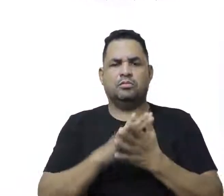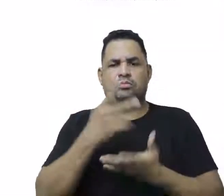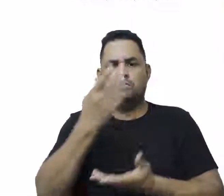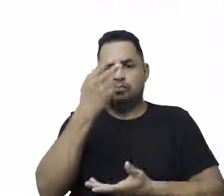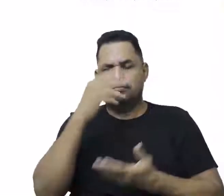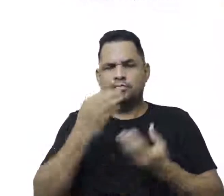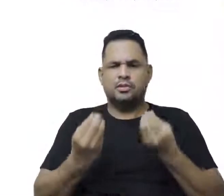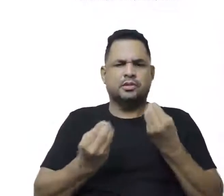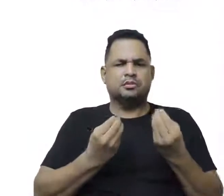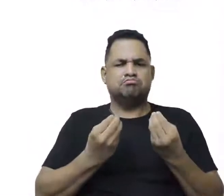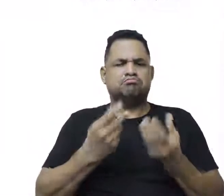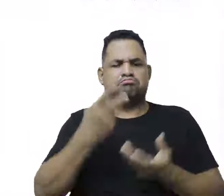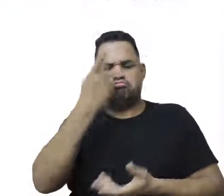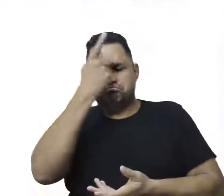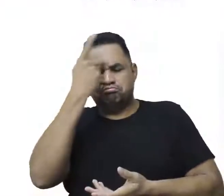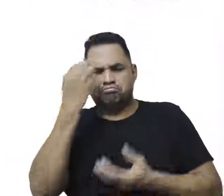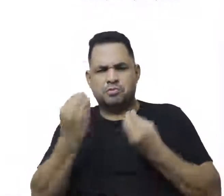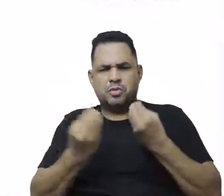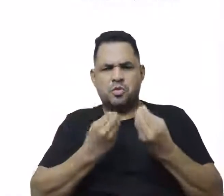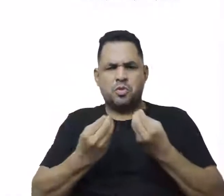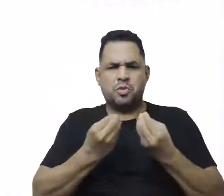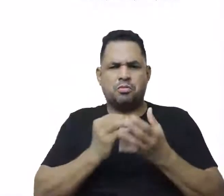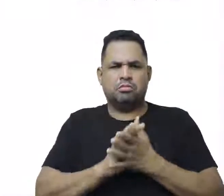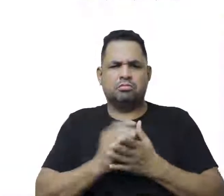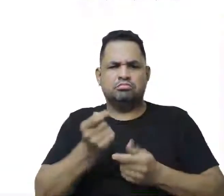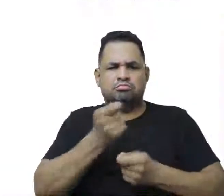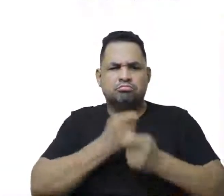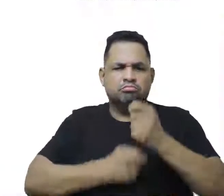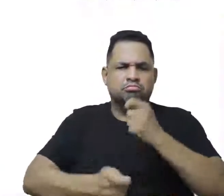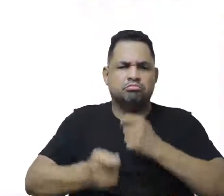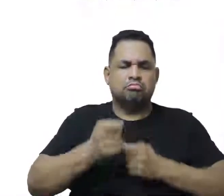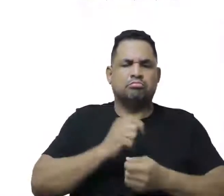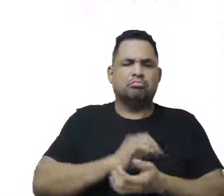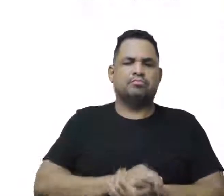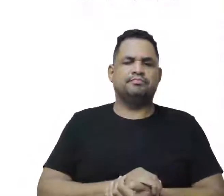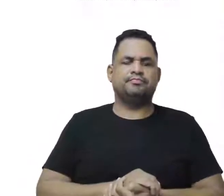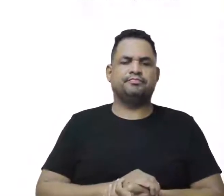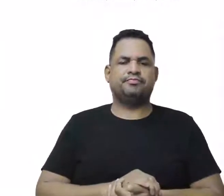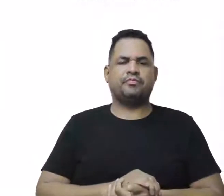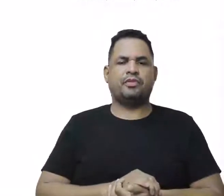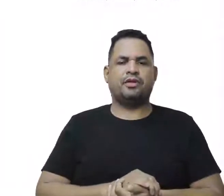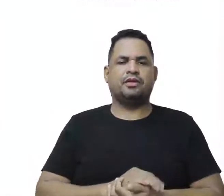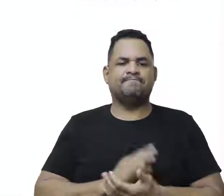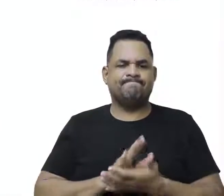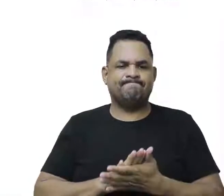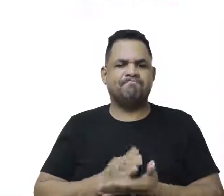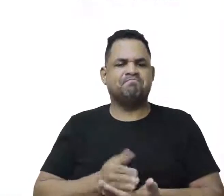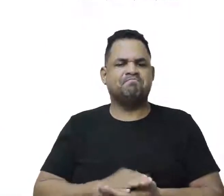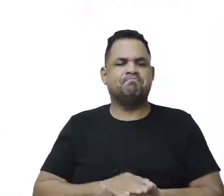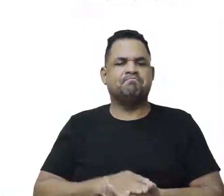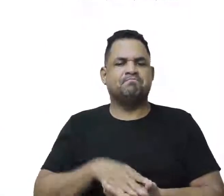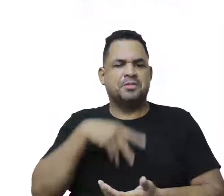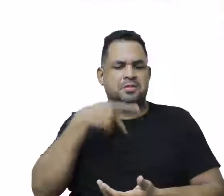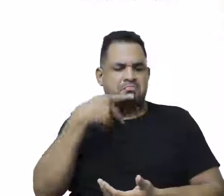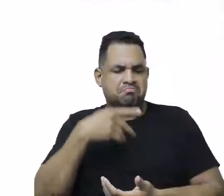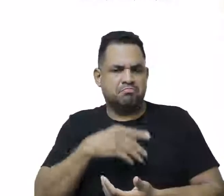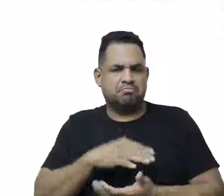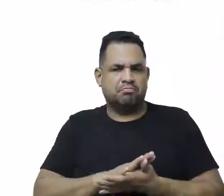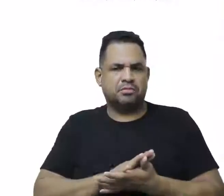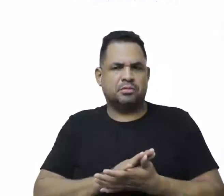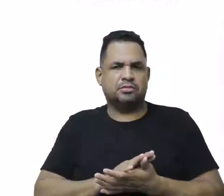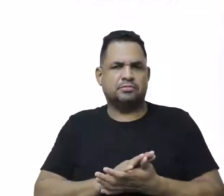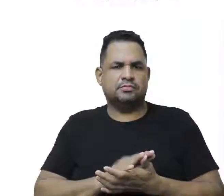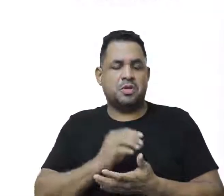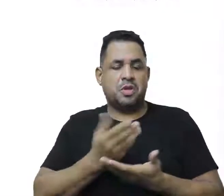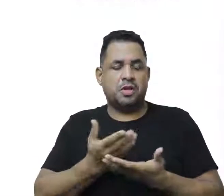as pessoas não como que você vai entender a sociedade a partir da economia não tem como e ele foi enfático nisso né tanto é que ele é